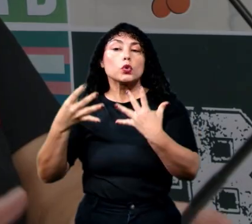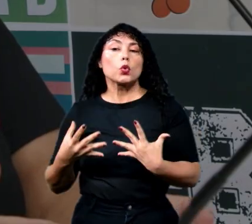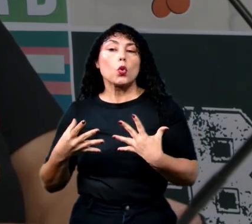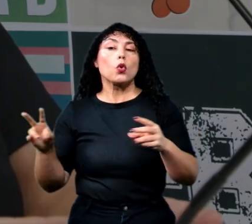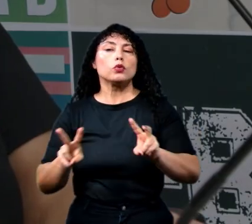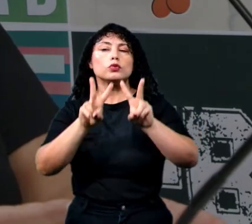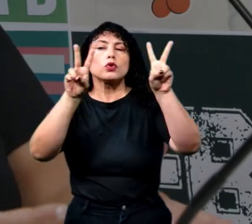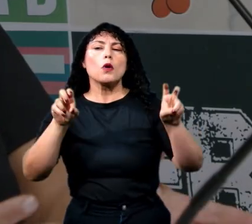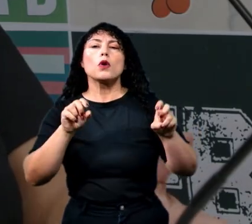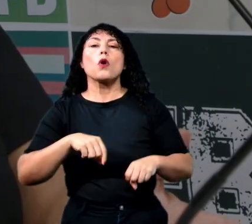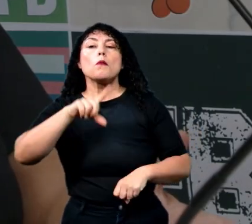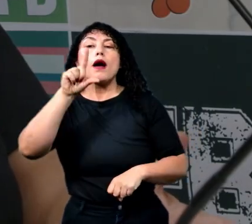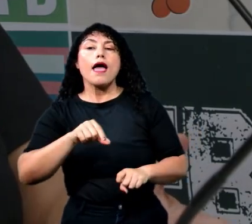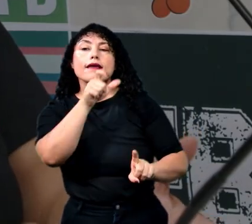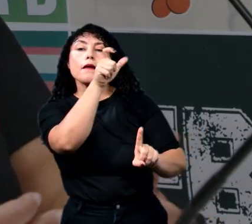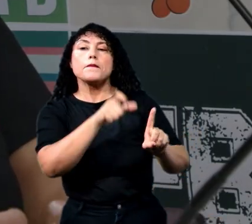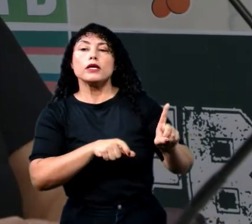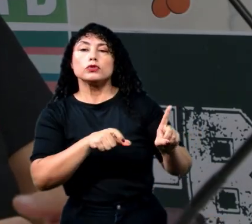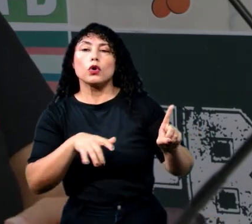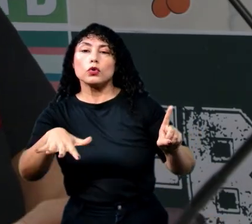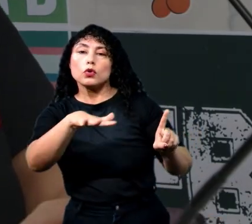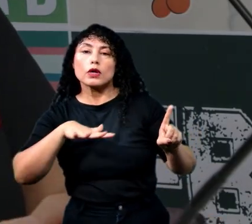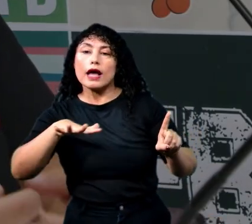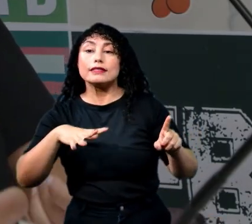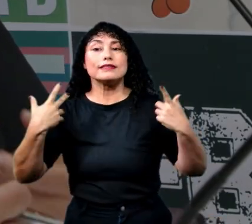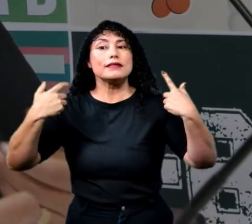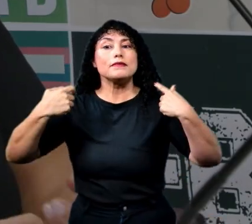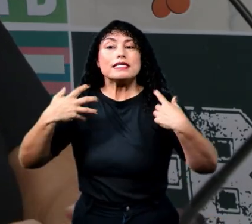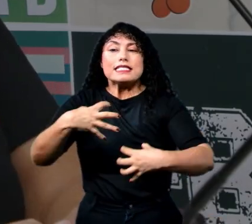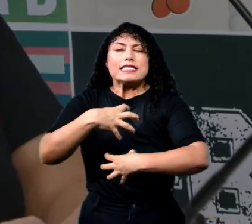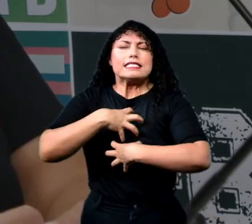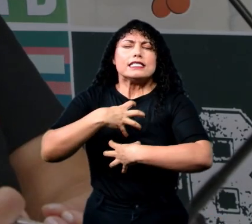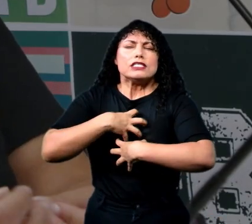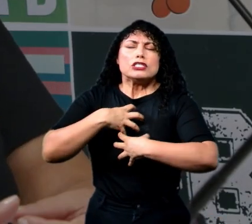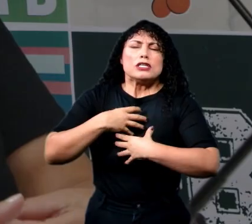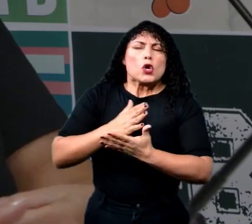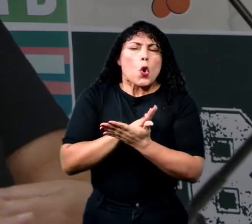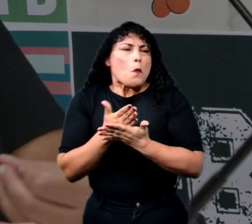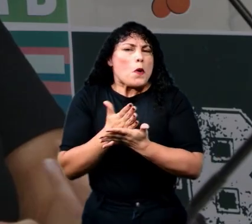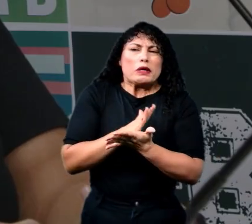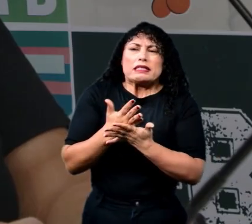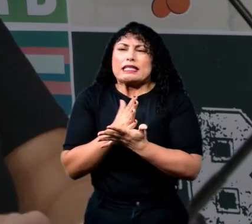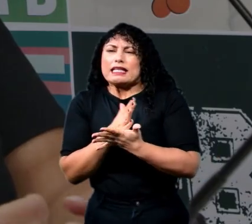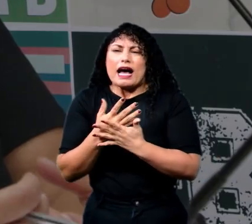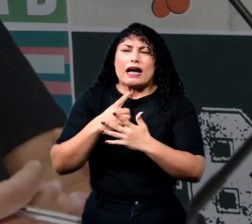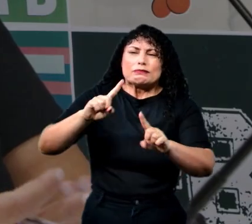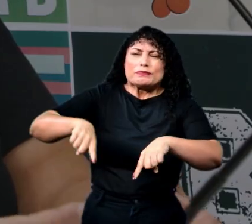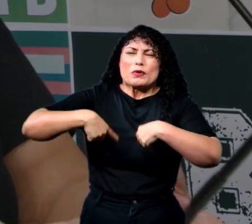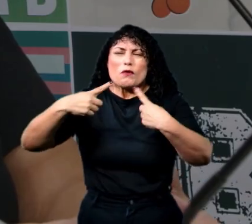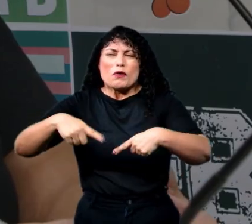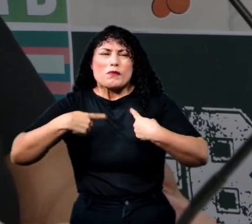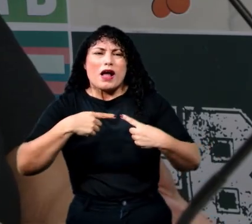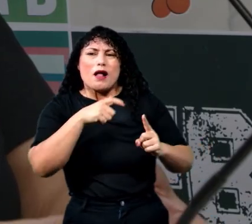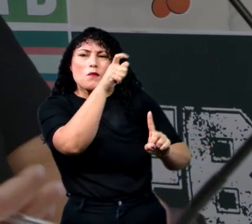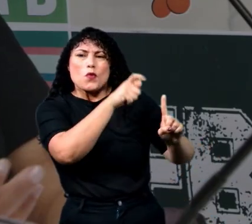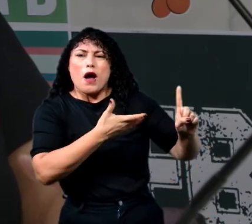de como é que as pessoas, no caso de se sentirem incomodadas, lesadas por algum